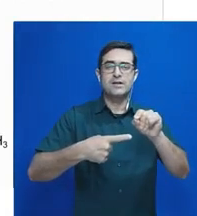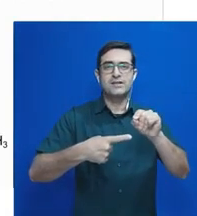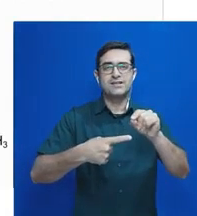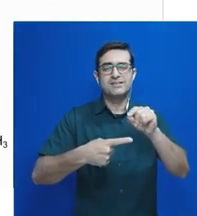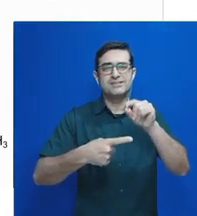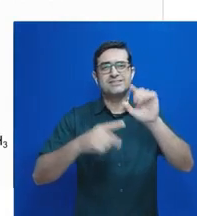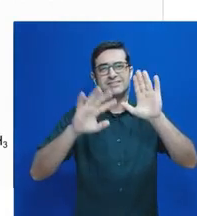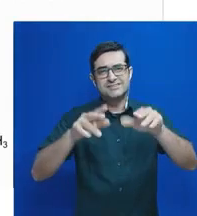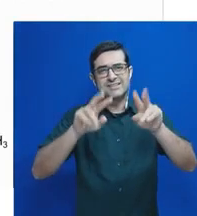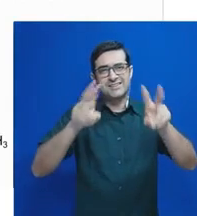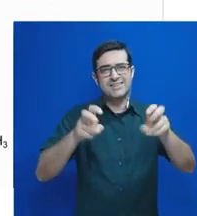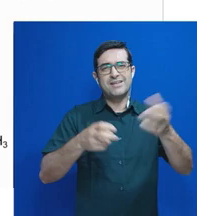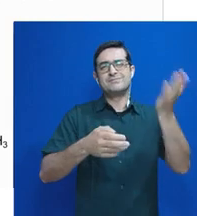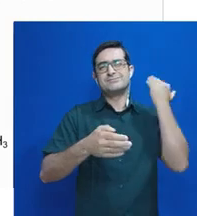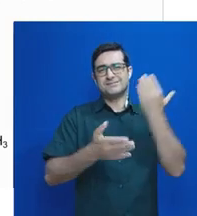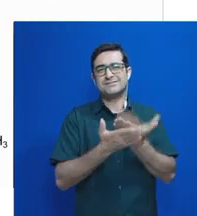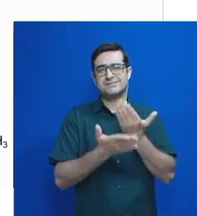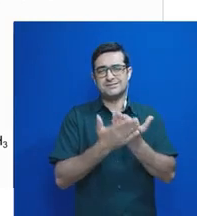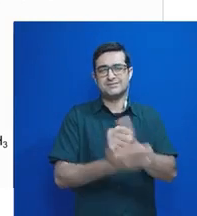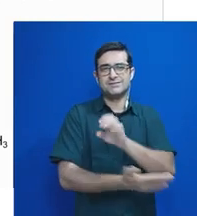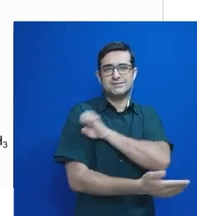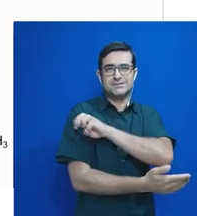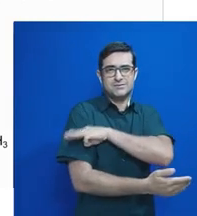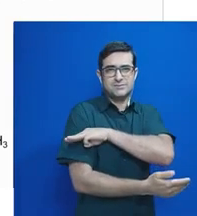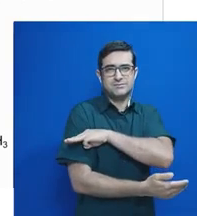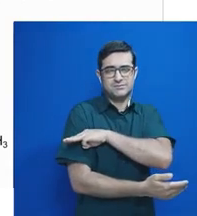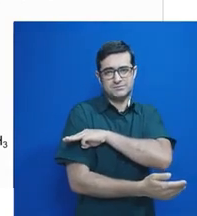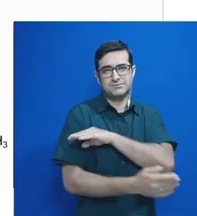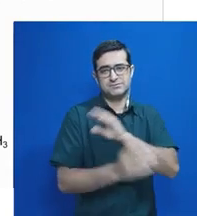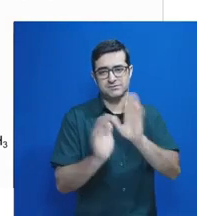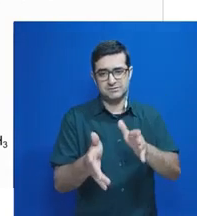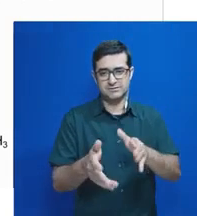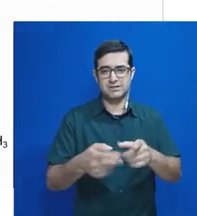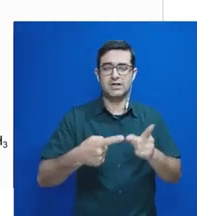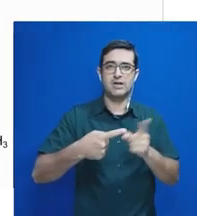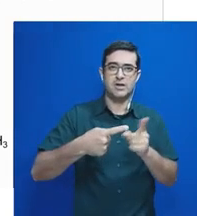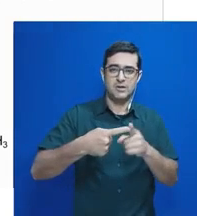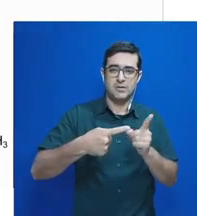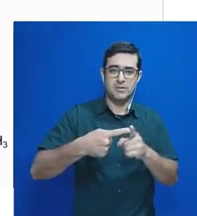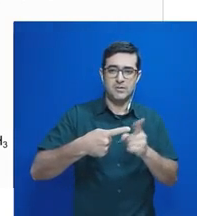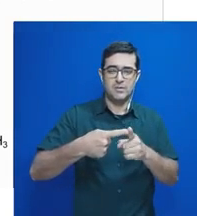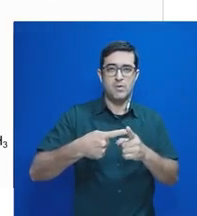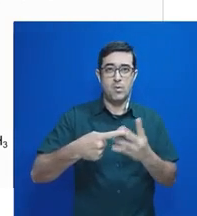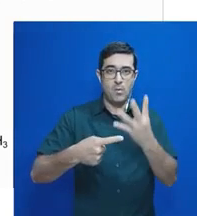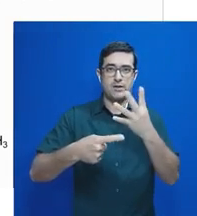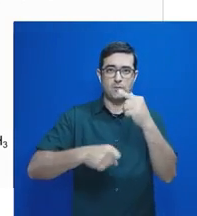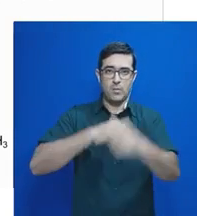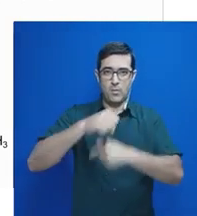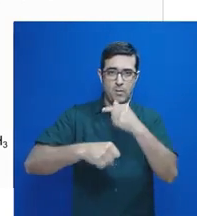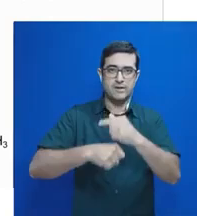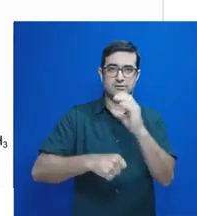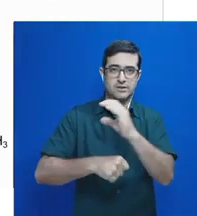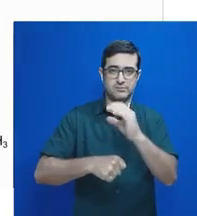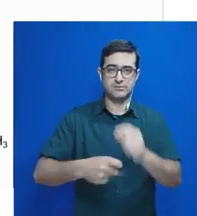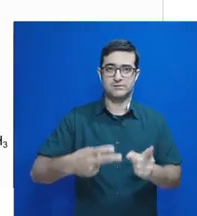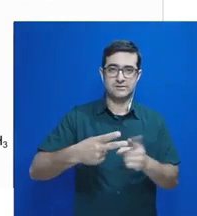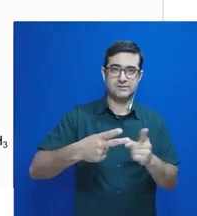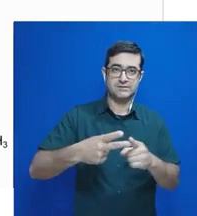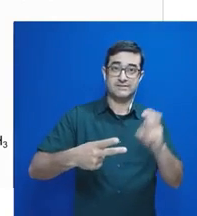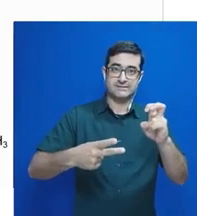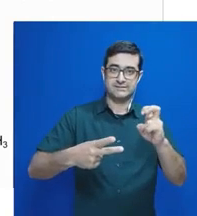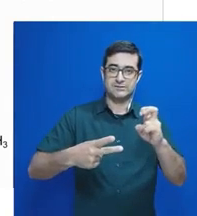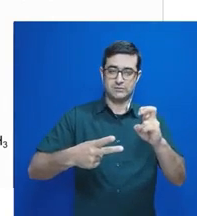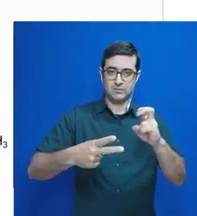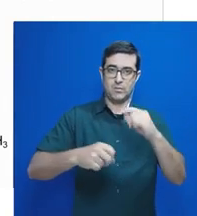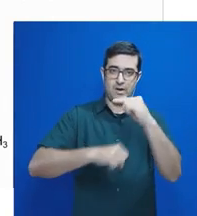vocês devem ter visto lá no ensino médio, no 3º ano. Então aqui o butano, 4 átomos de carbono, e o pentano, 5 átomos de carbono.